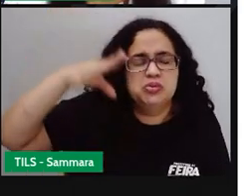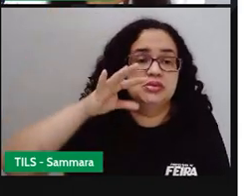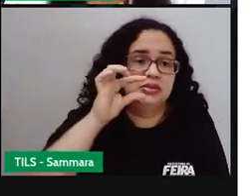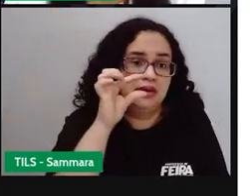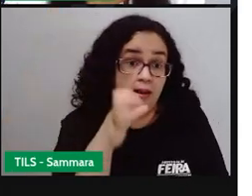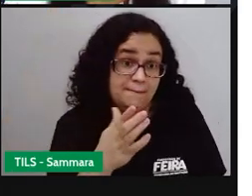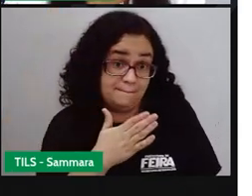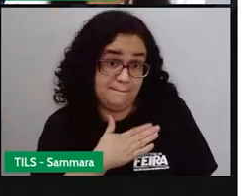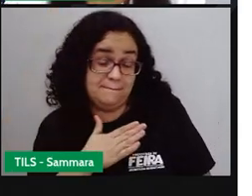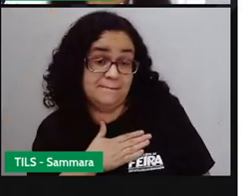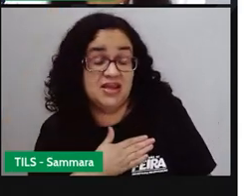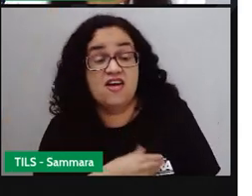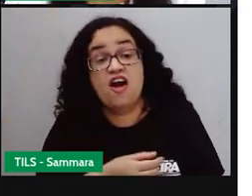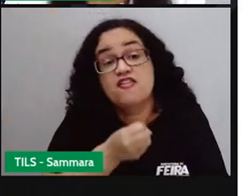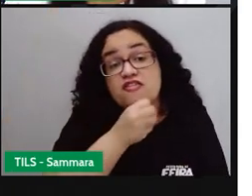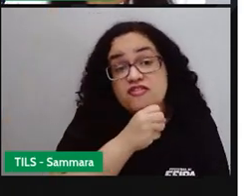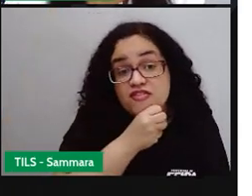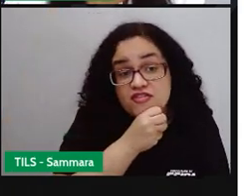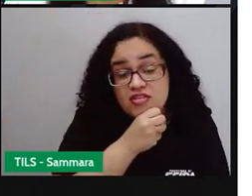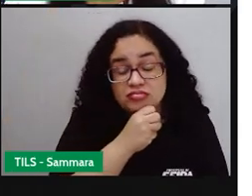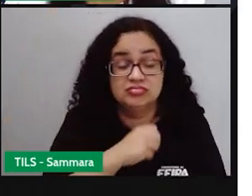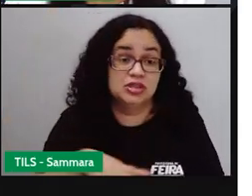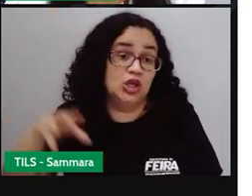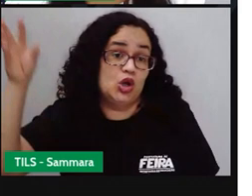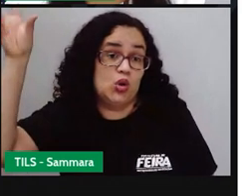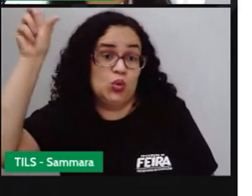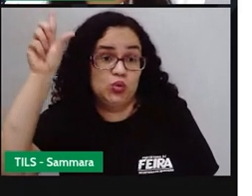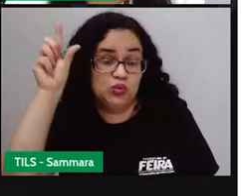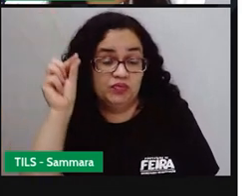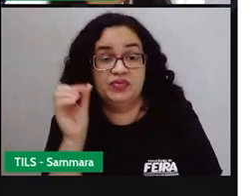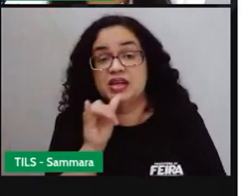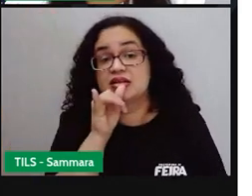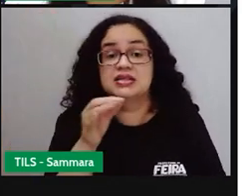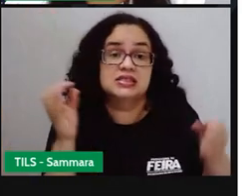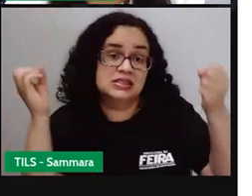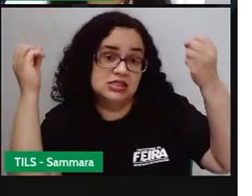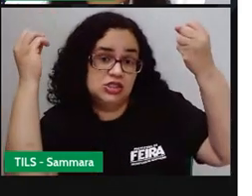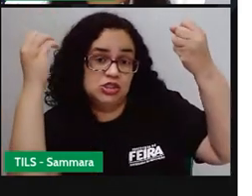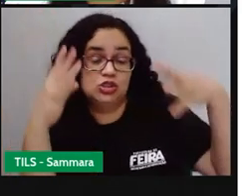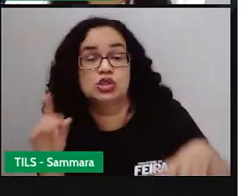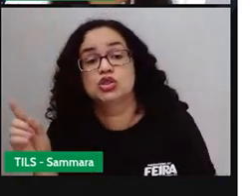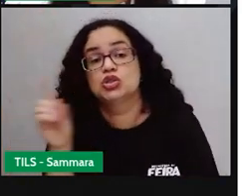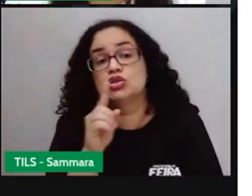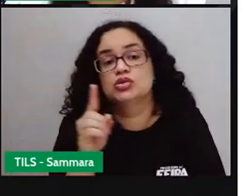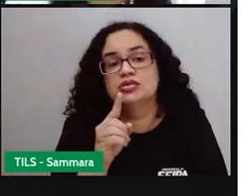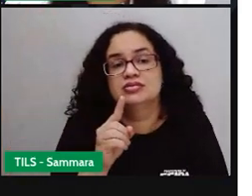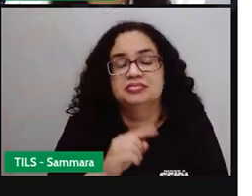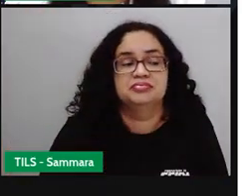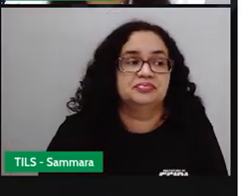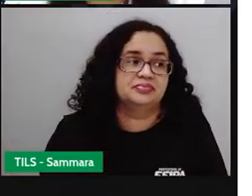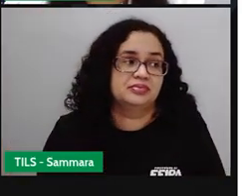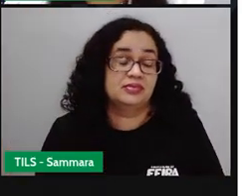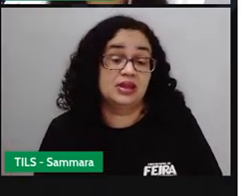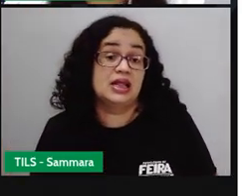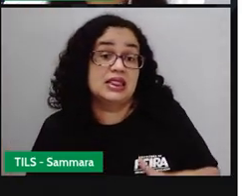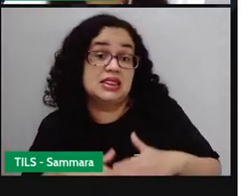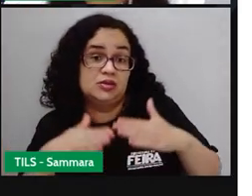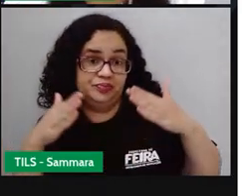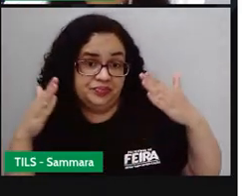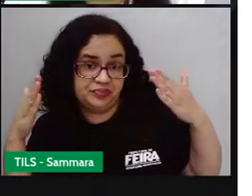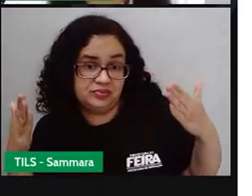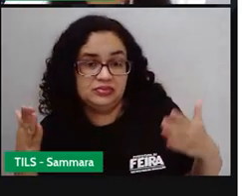que a minha avó tinha mania de fazer economia. Ela dizia que não era sócia da light. Então,